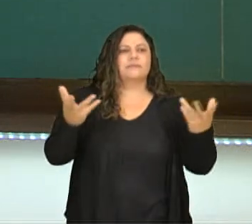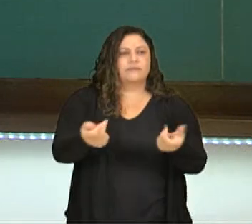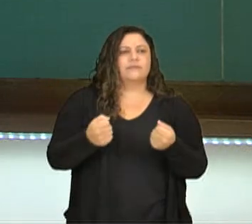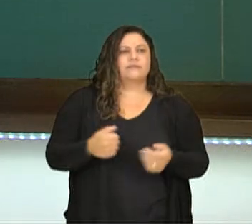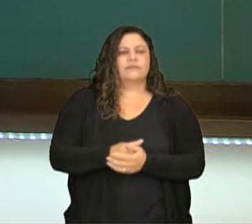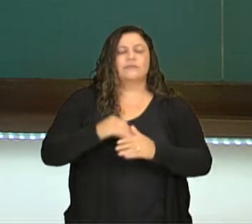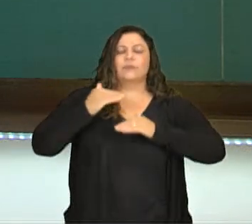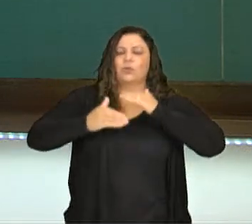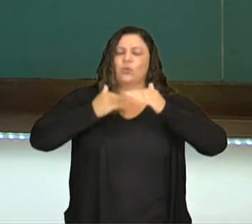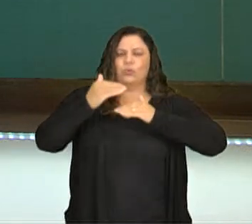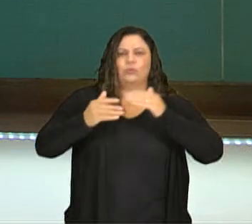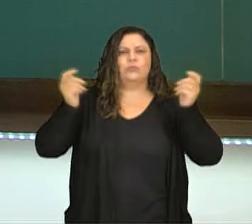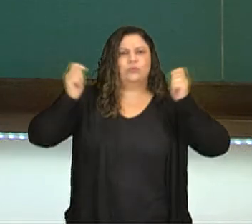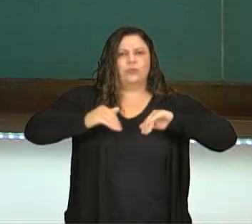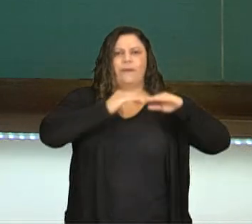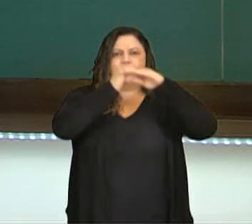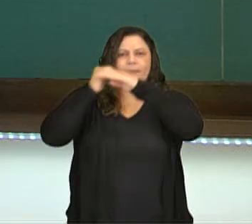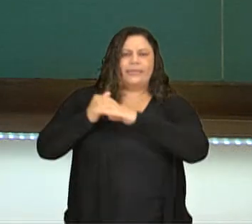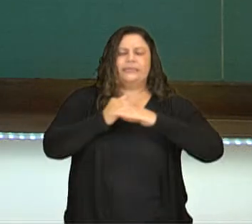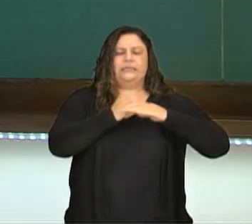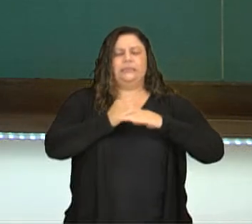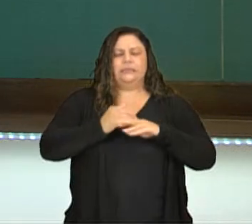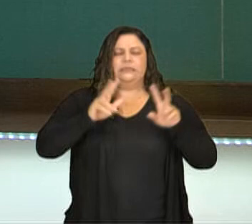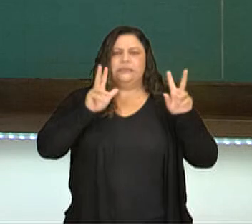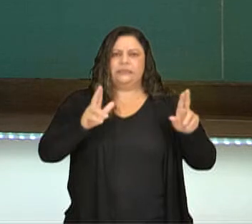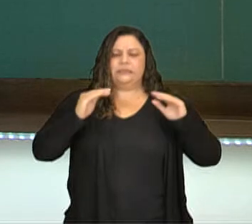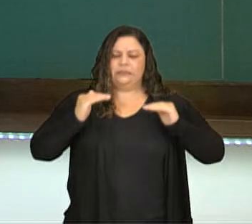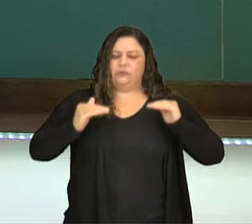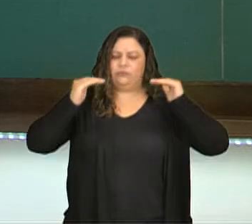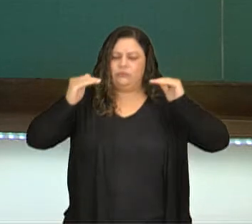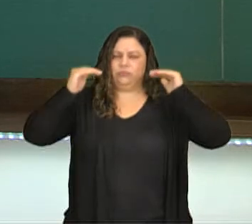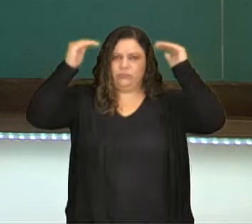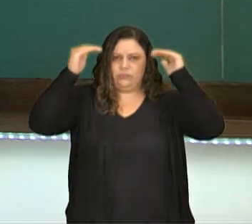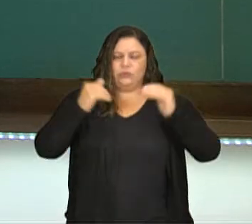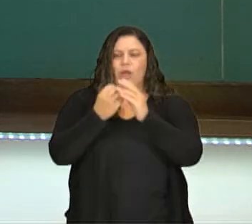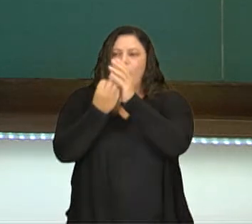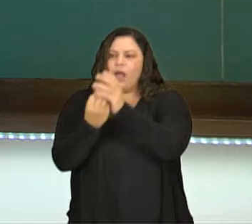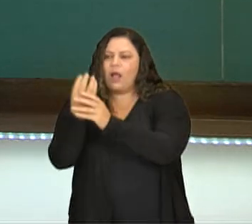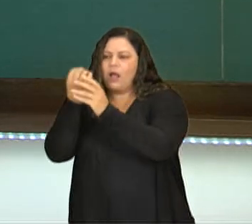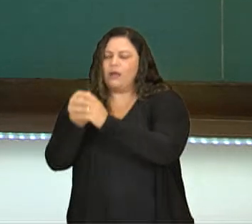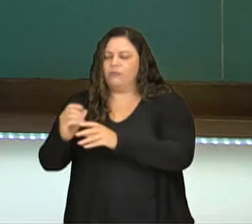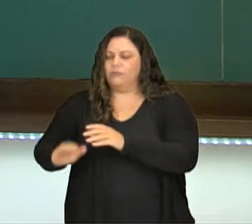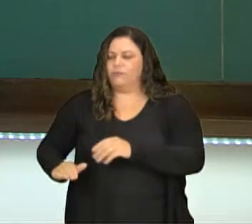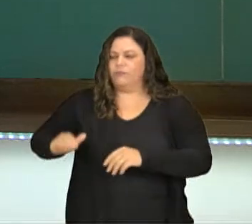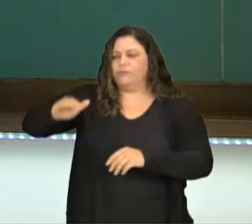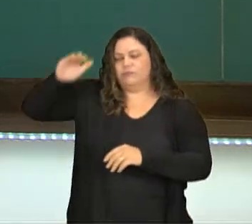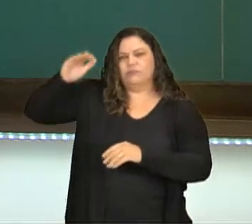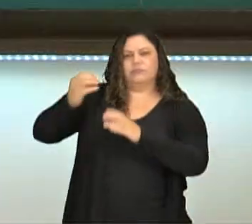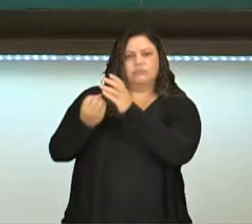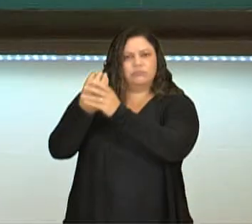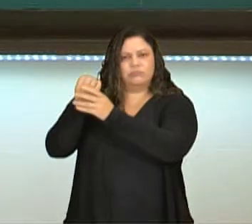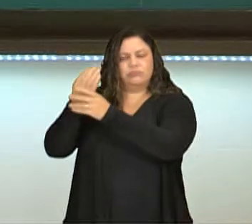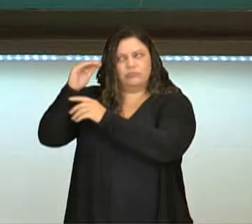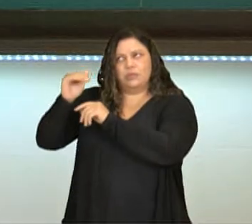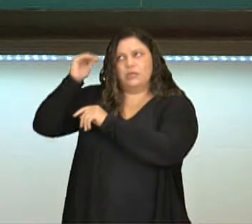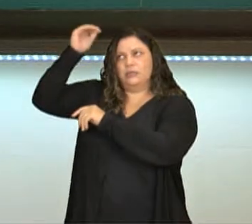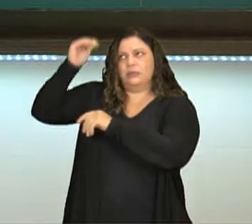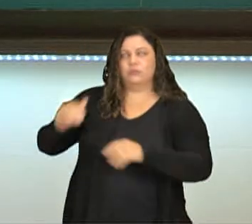os seres têm um padrão de crescimento, da forma inicial, mais infantil, até uma fase chamada fase